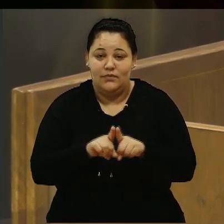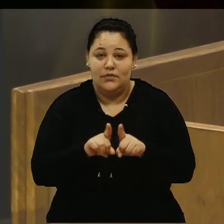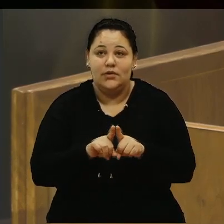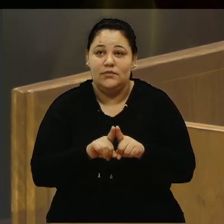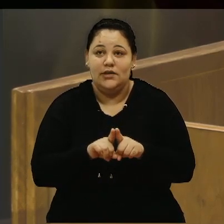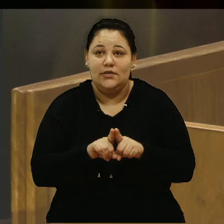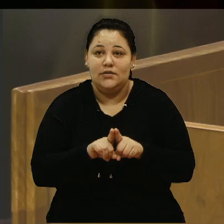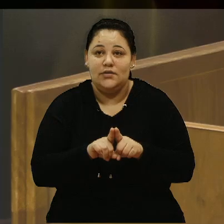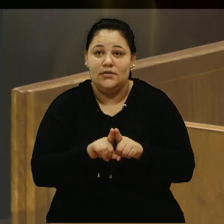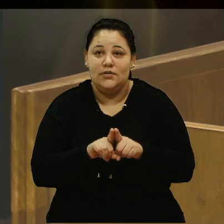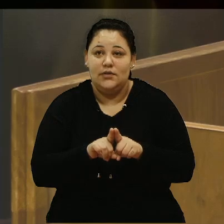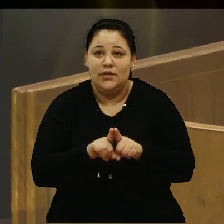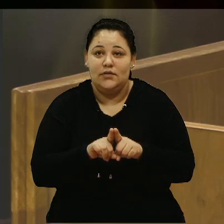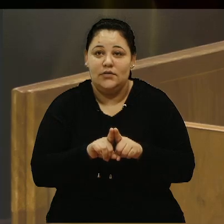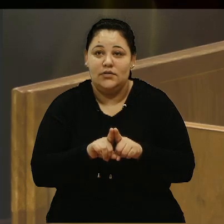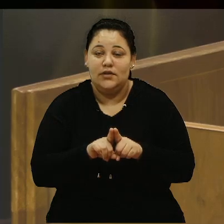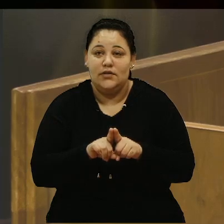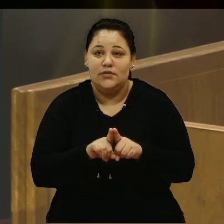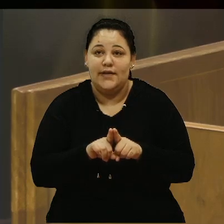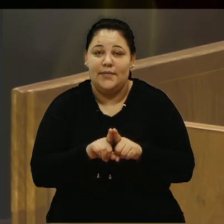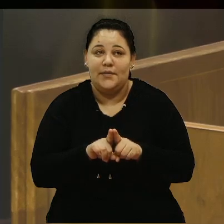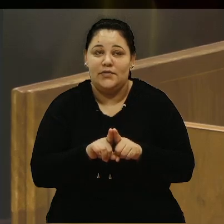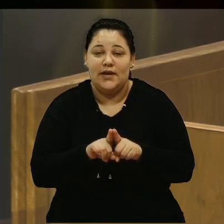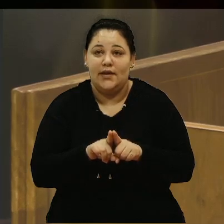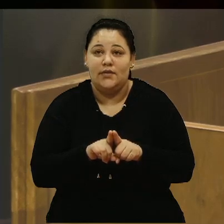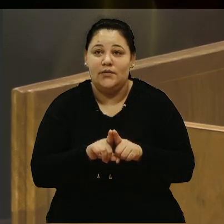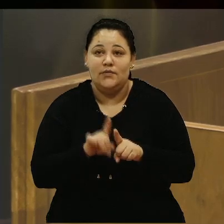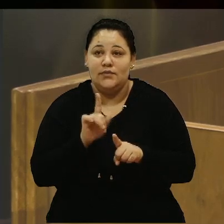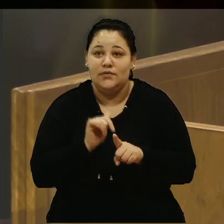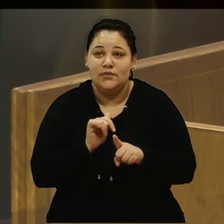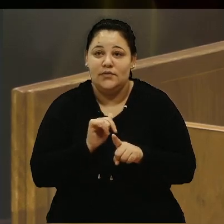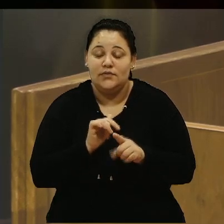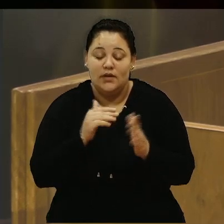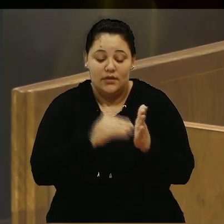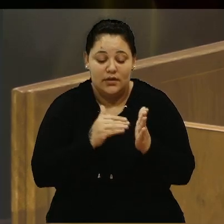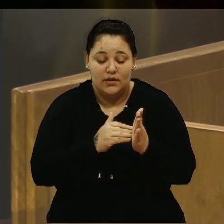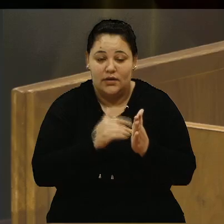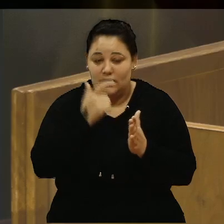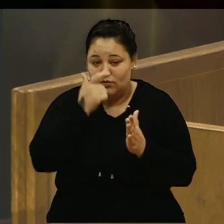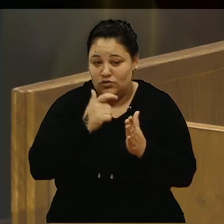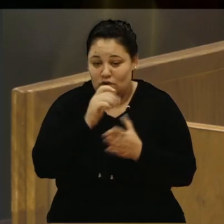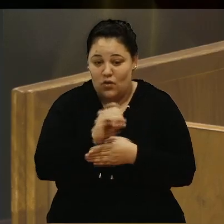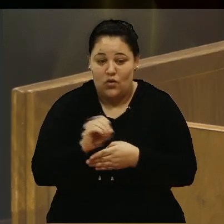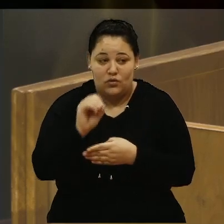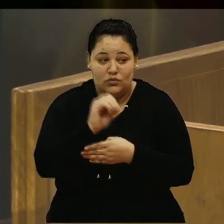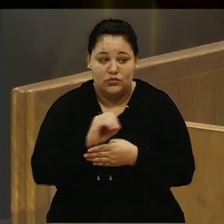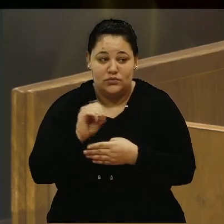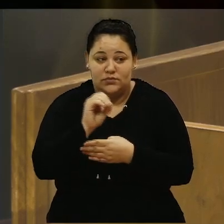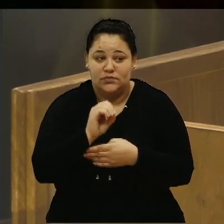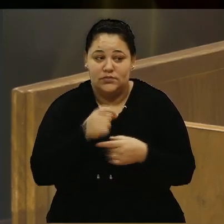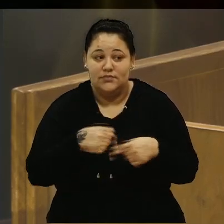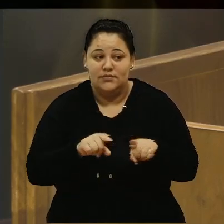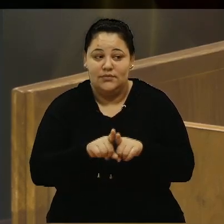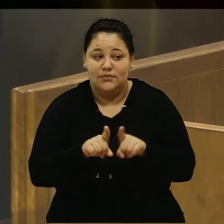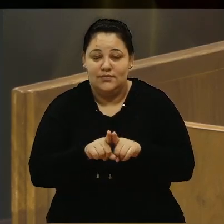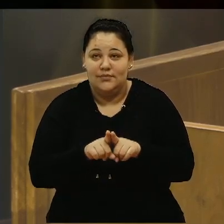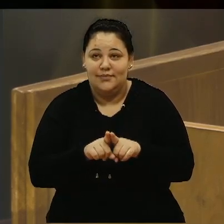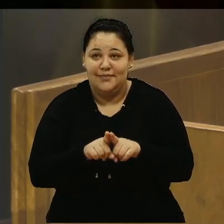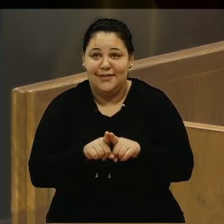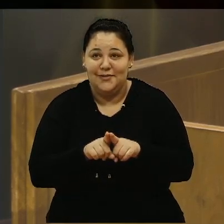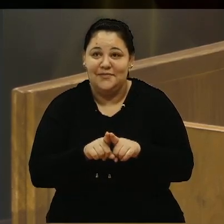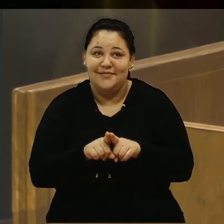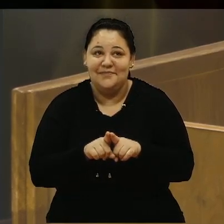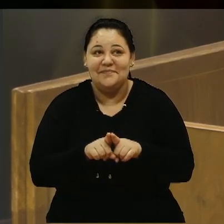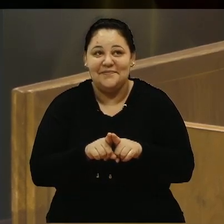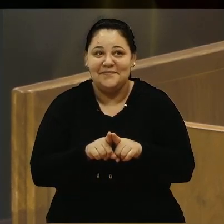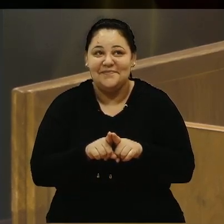que tenho essa origem do campo, essa origem de mexer na terra, achei fantástico. Eles terem e poderem estar